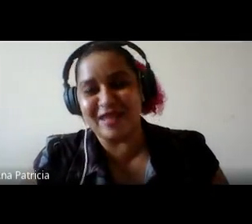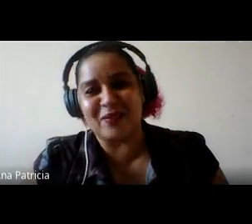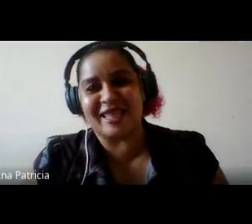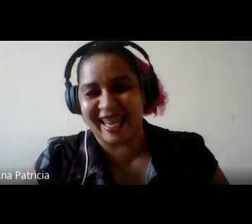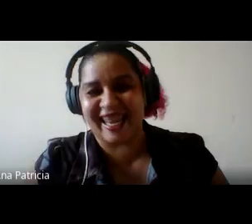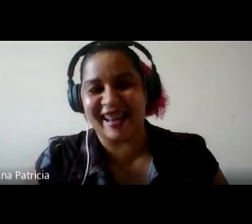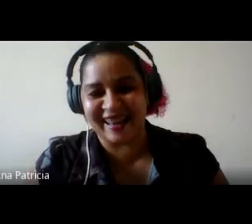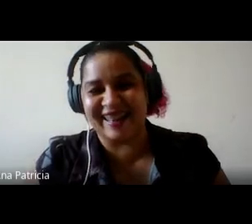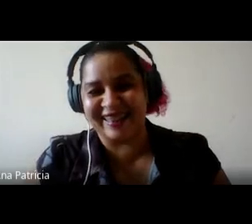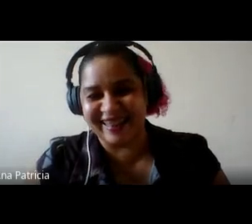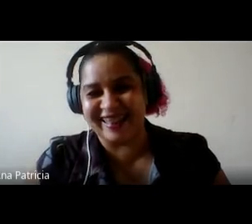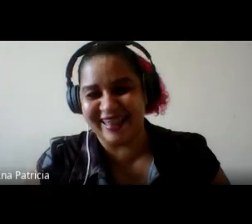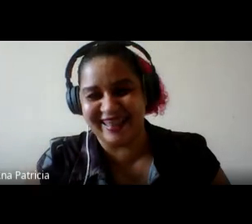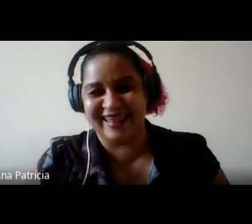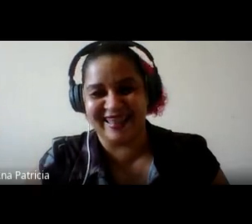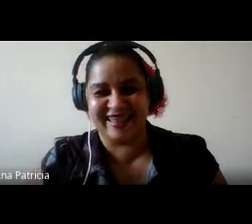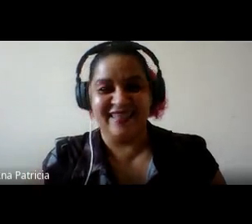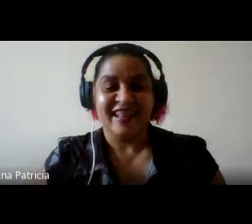Eu disse a você que era grande.